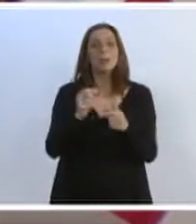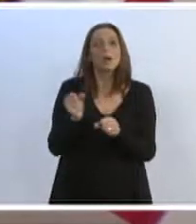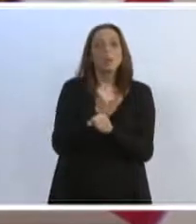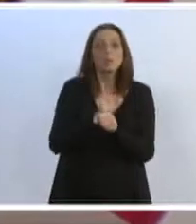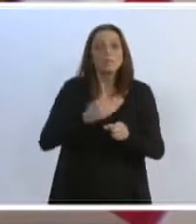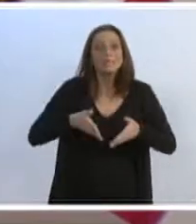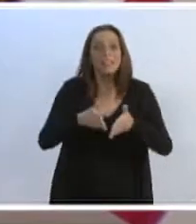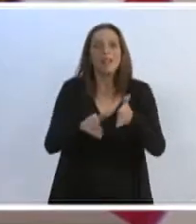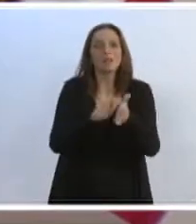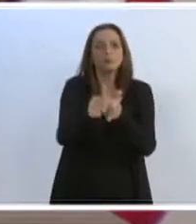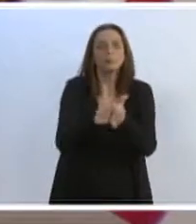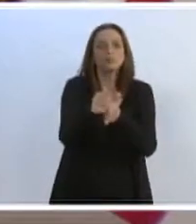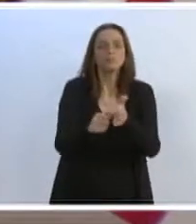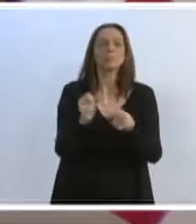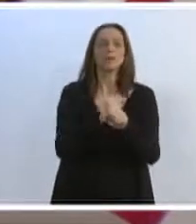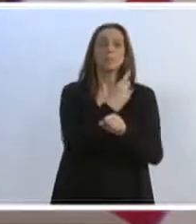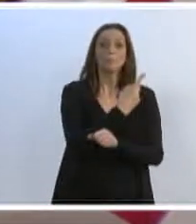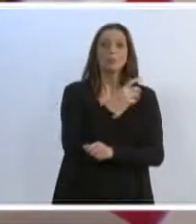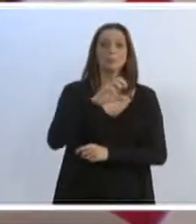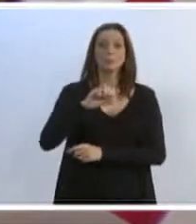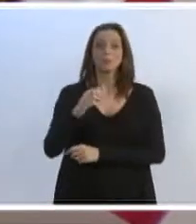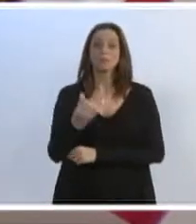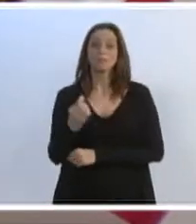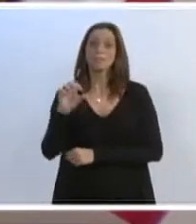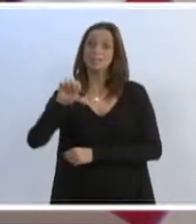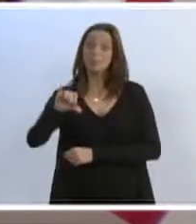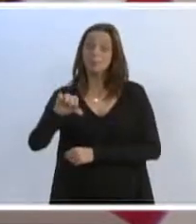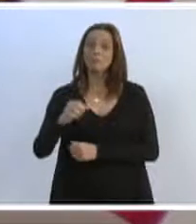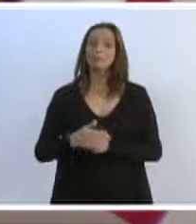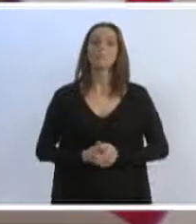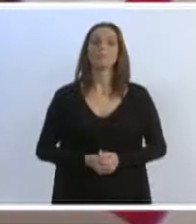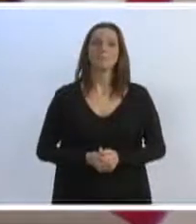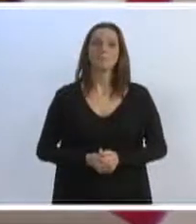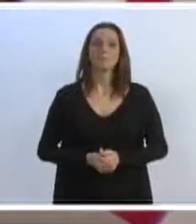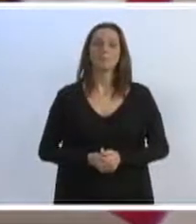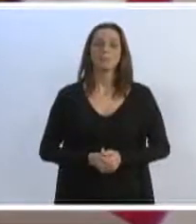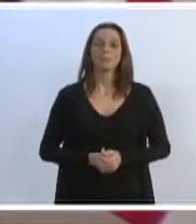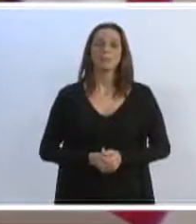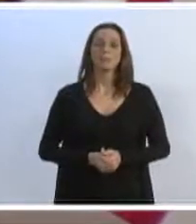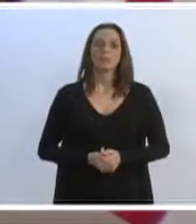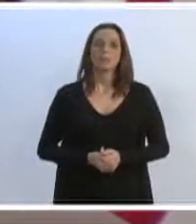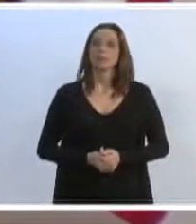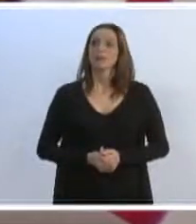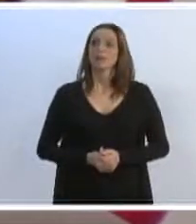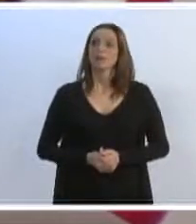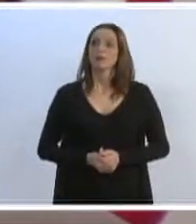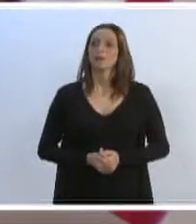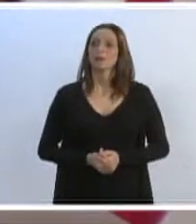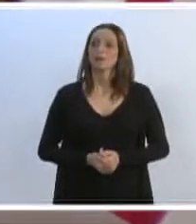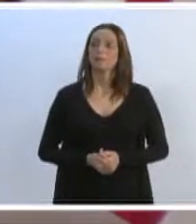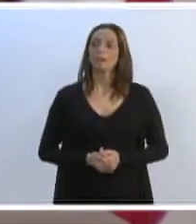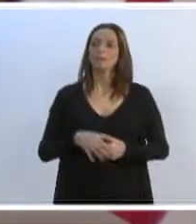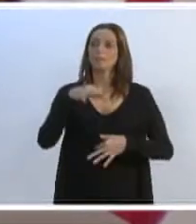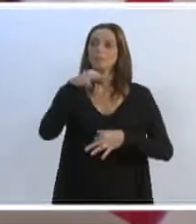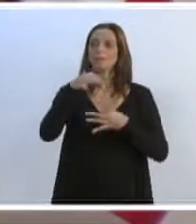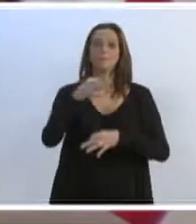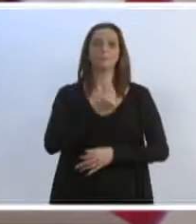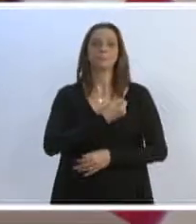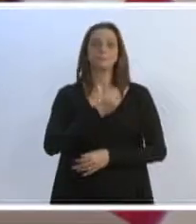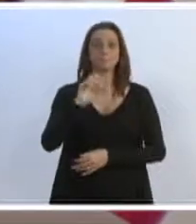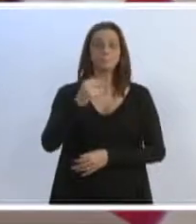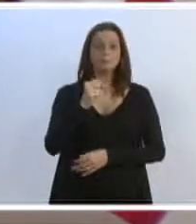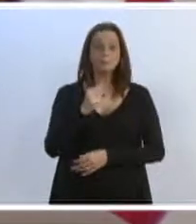europeu, das velhas rodas d'água que moviam os mais diferentes dispositivos mecânicos, também os engenhos de